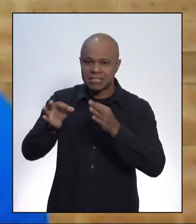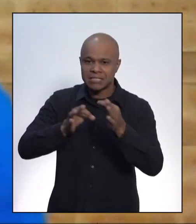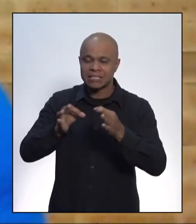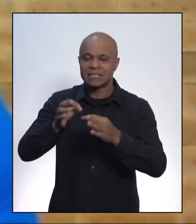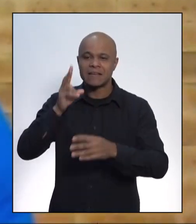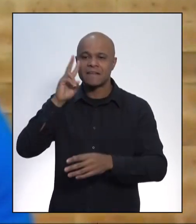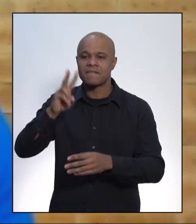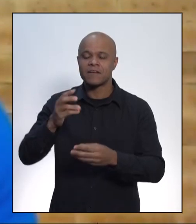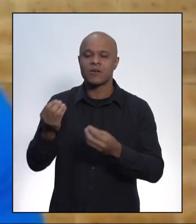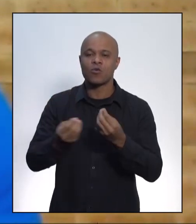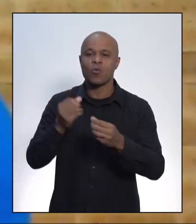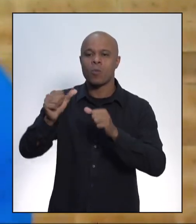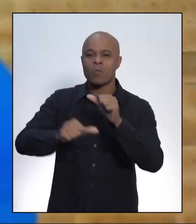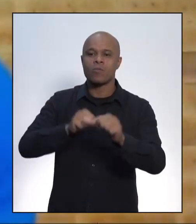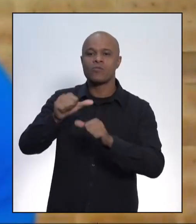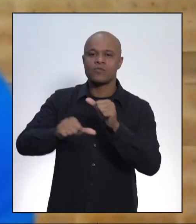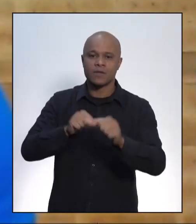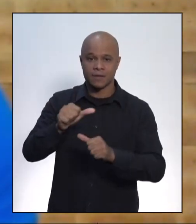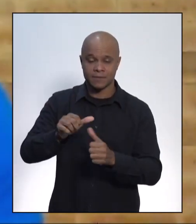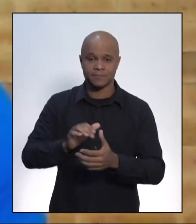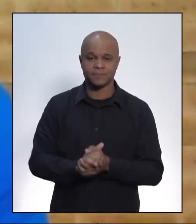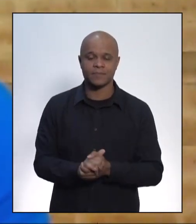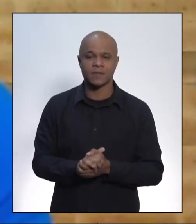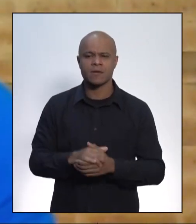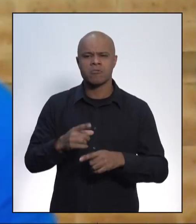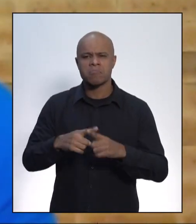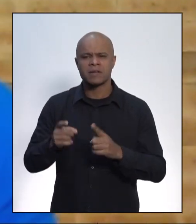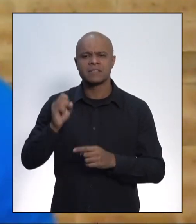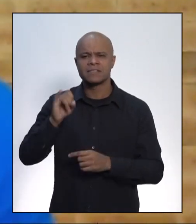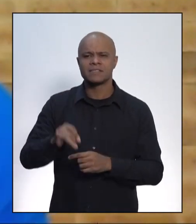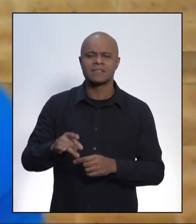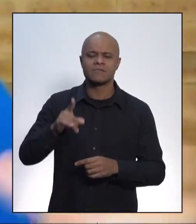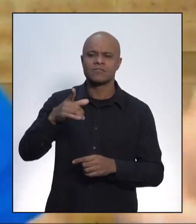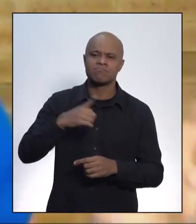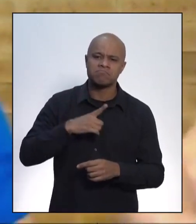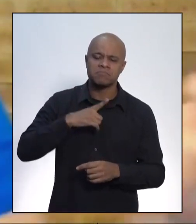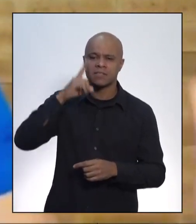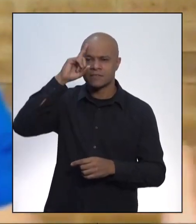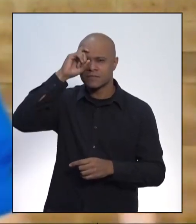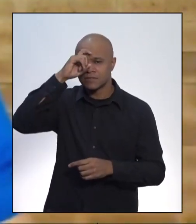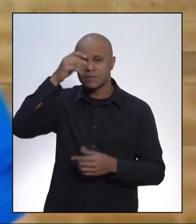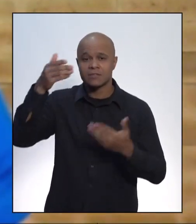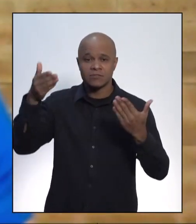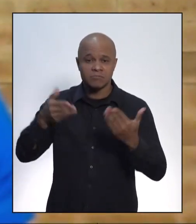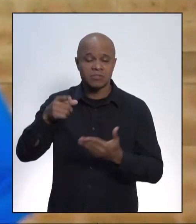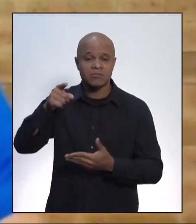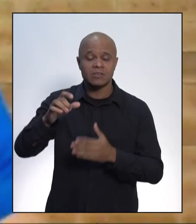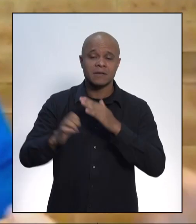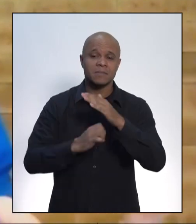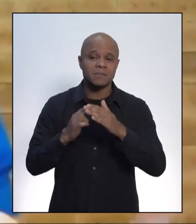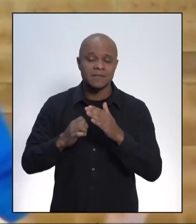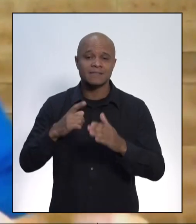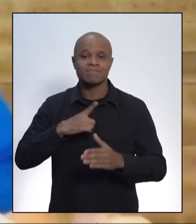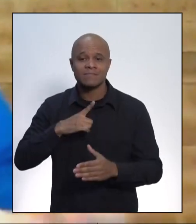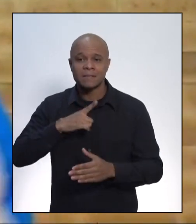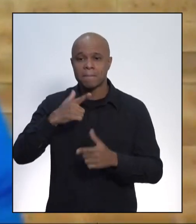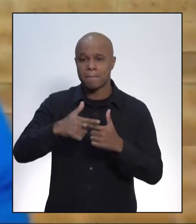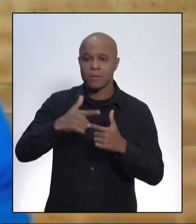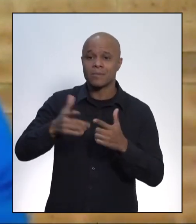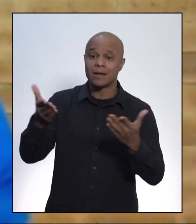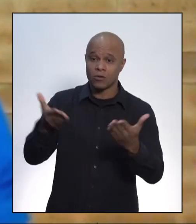você pode sair dessa, tá? É uma pergunta um pouco complexa, mas acho que quando você está em risco, por exemplo, nesse momento muitas empresas estão em risco. Acho que agora é